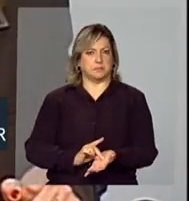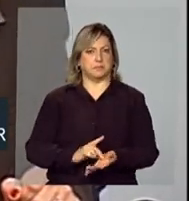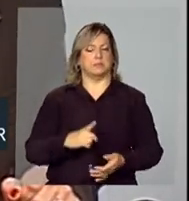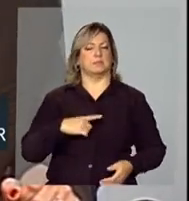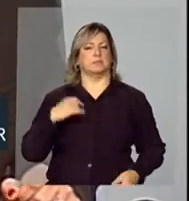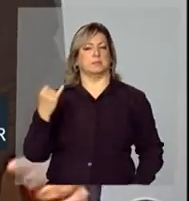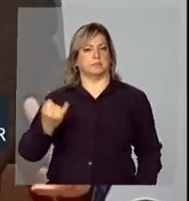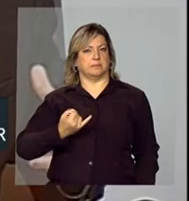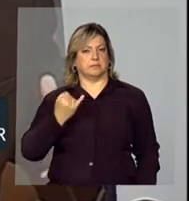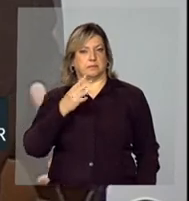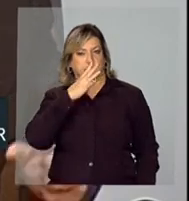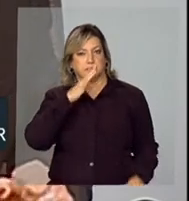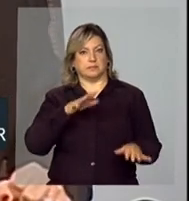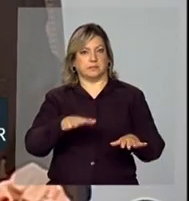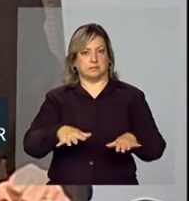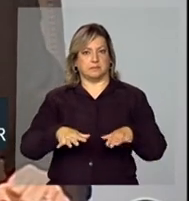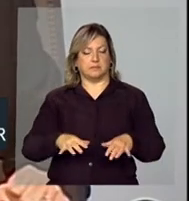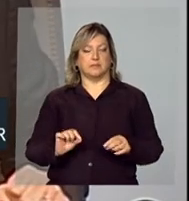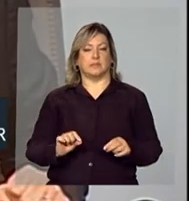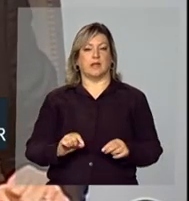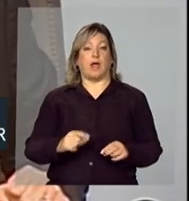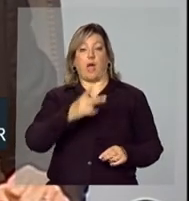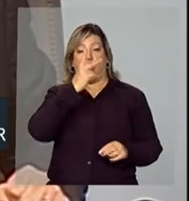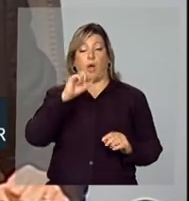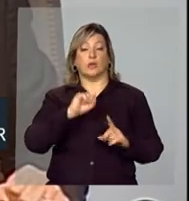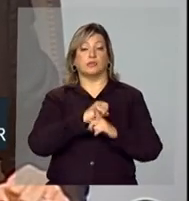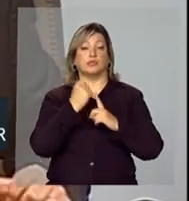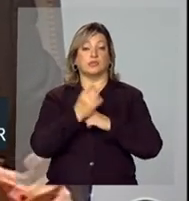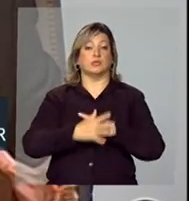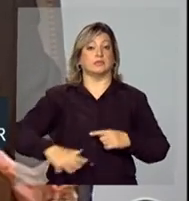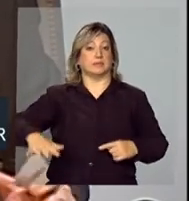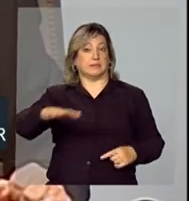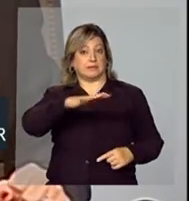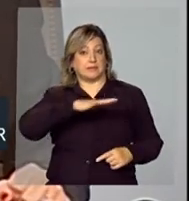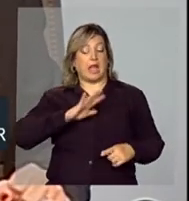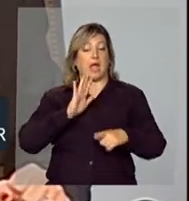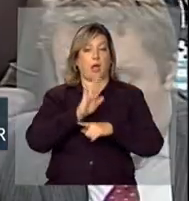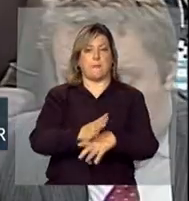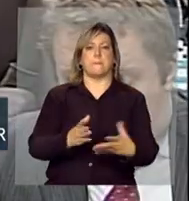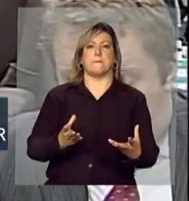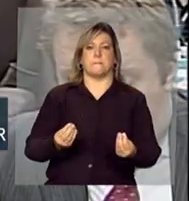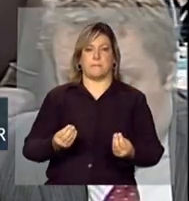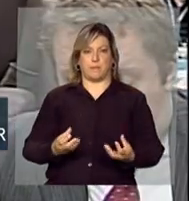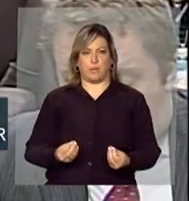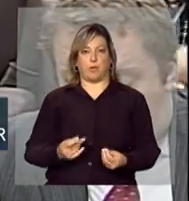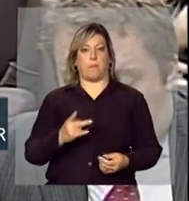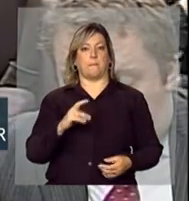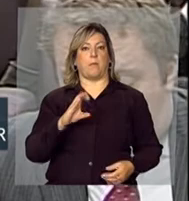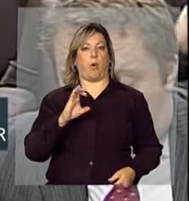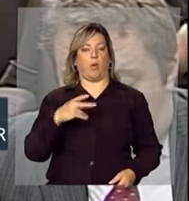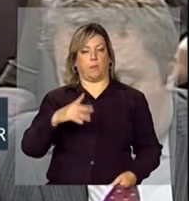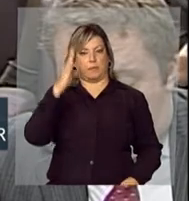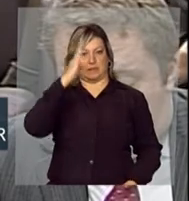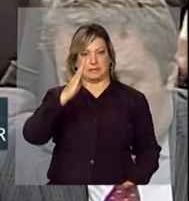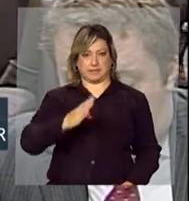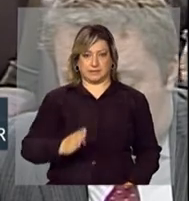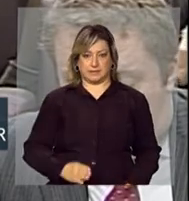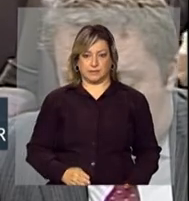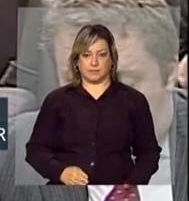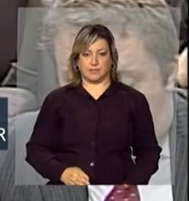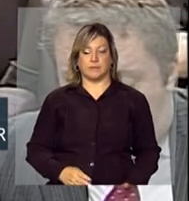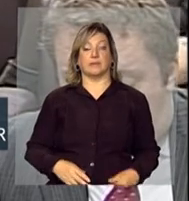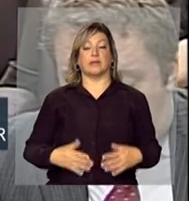incrível e uma e um apoio da população também é muito forte dos procons do Brasil Então